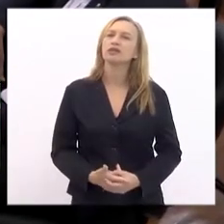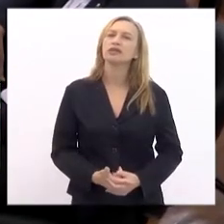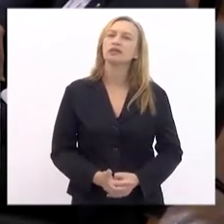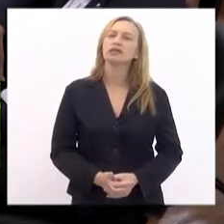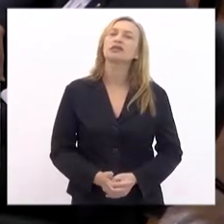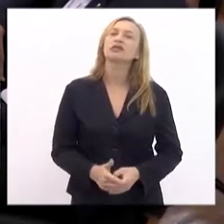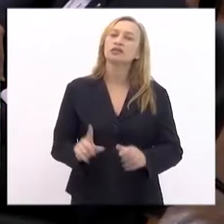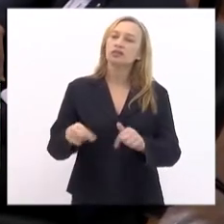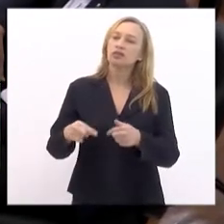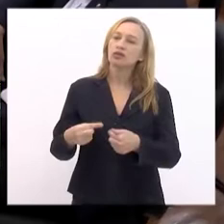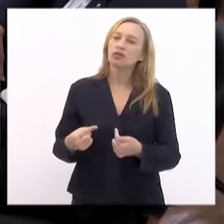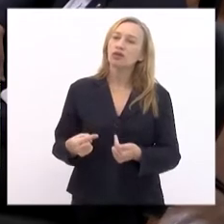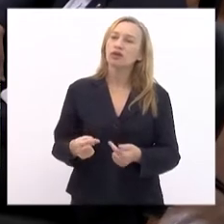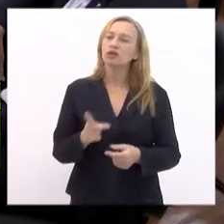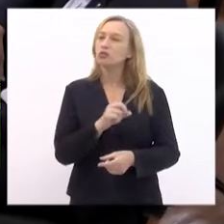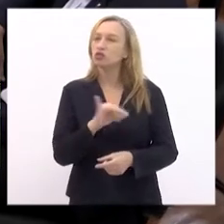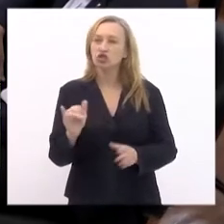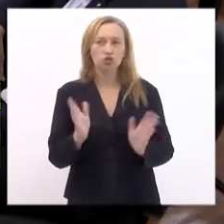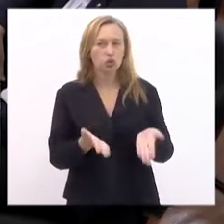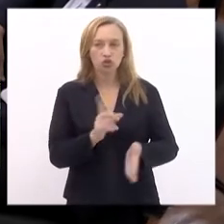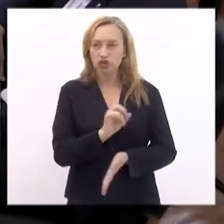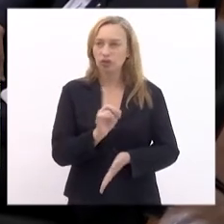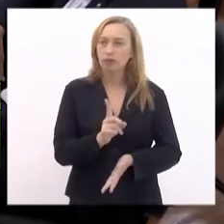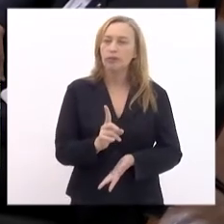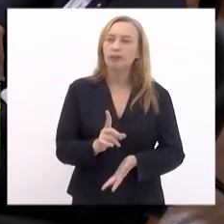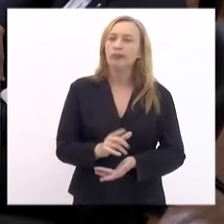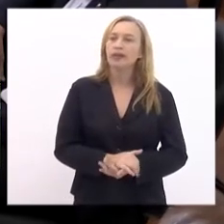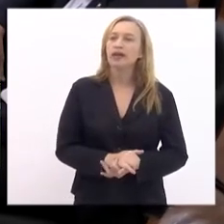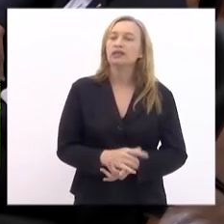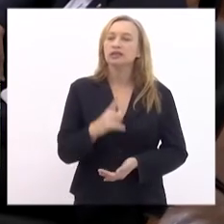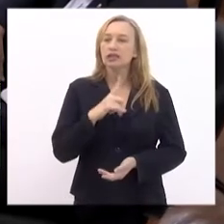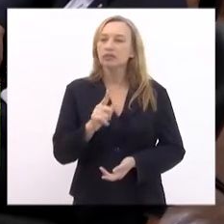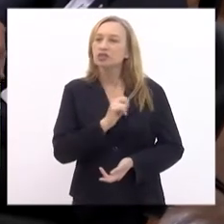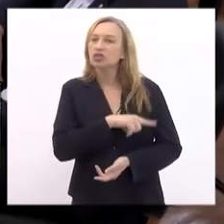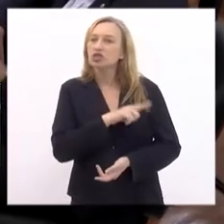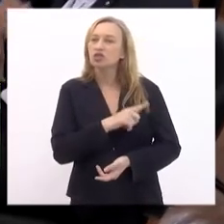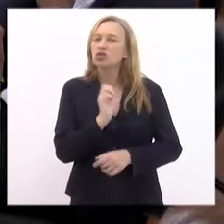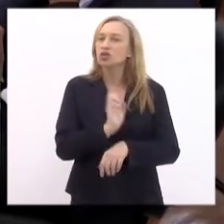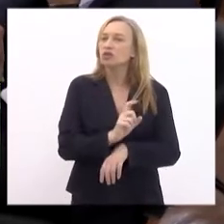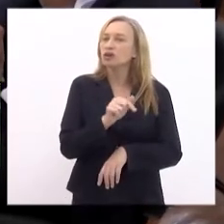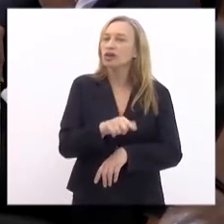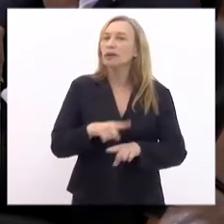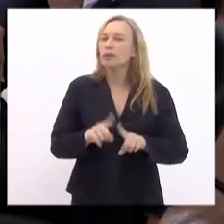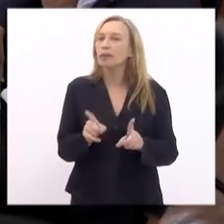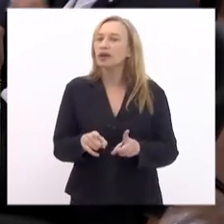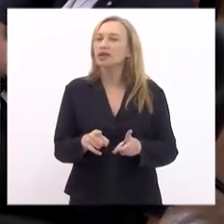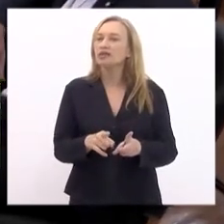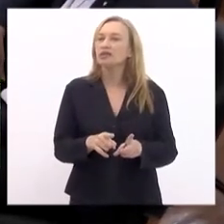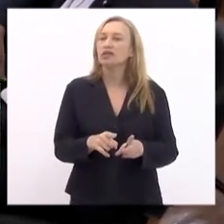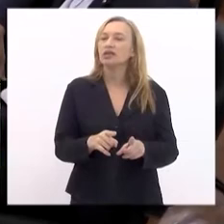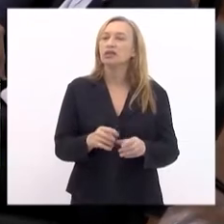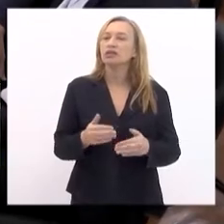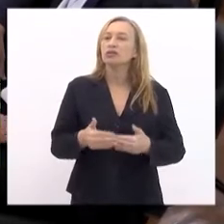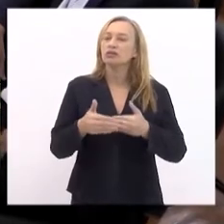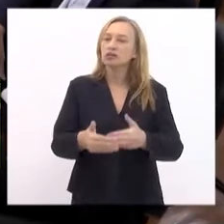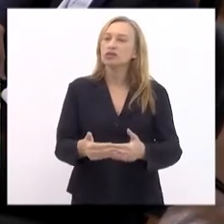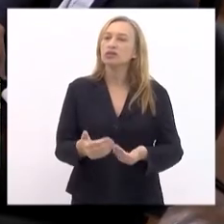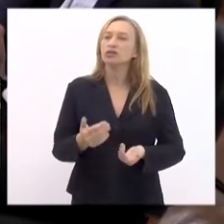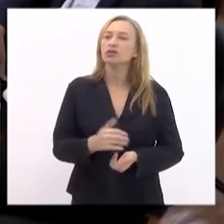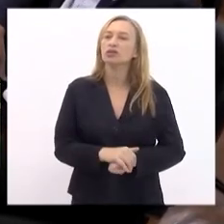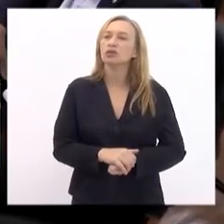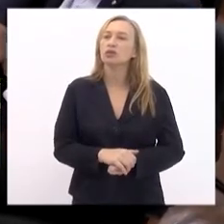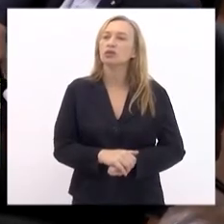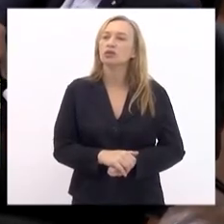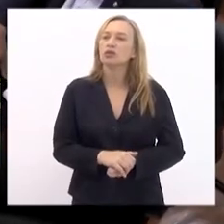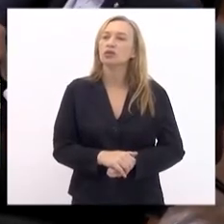nos provoca, não para a sessão de hoje, porque nós temos aqui gestores estaduais, mas de fazer uma sessão mais adiante